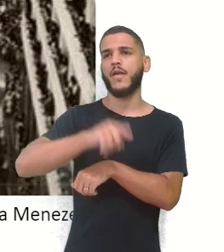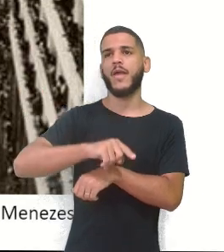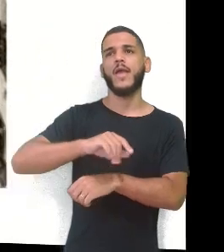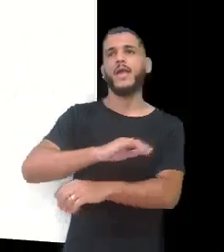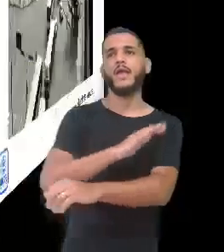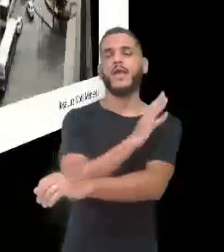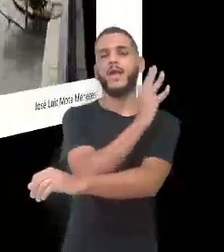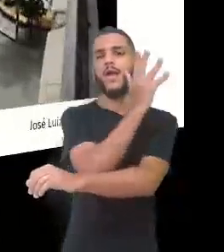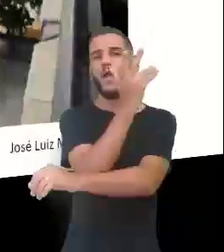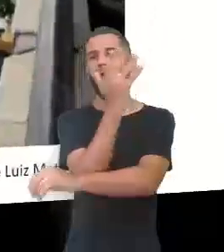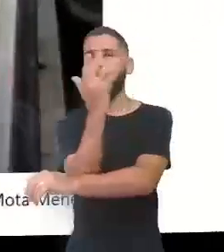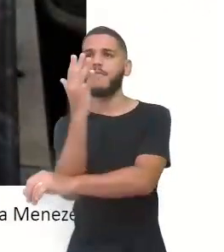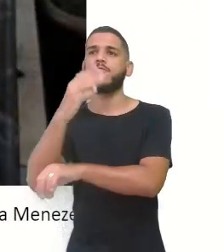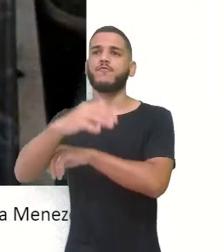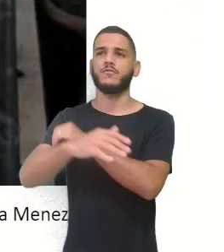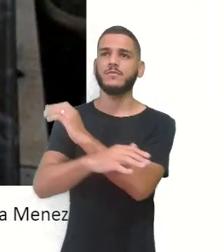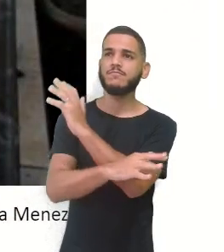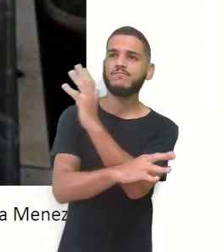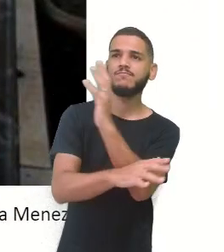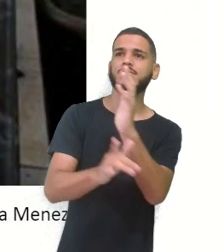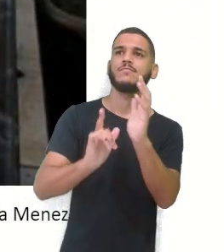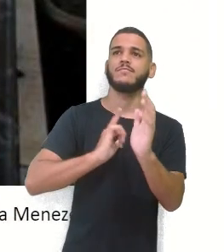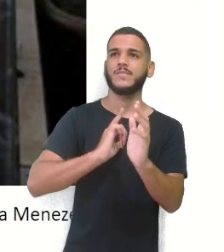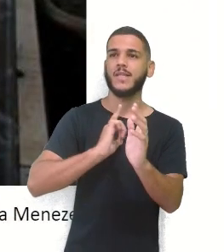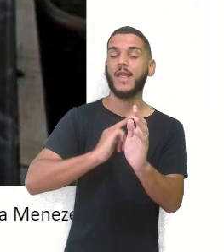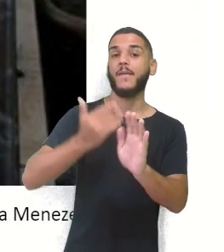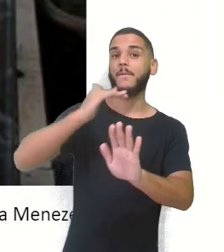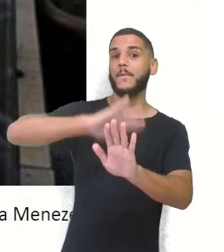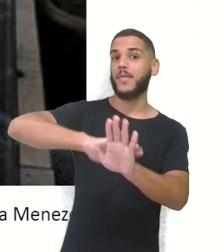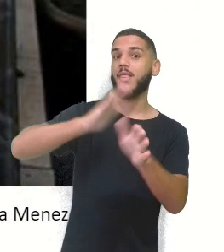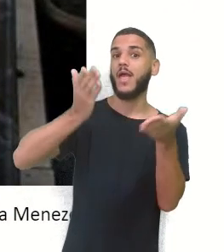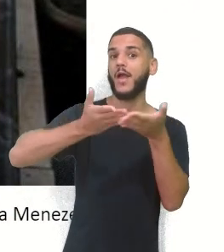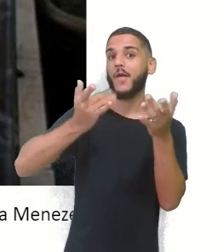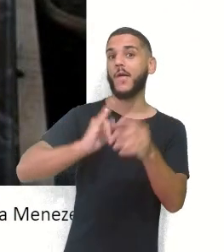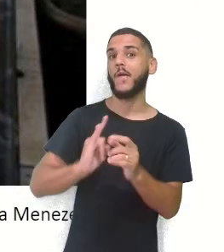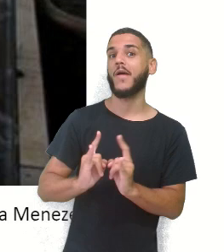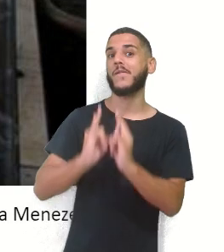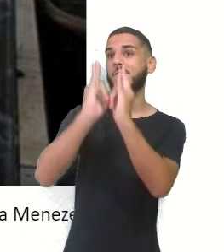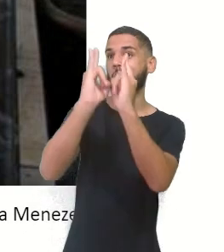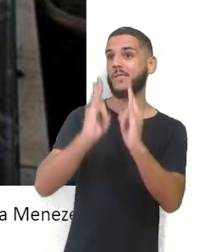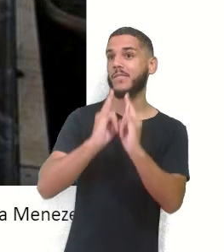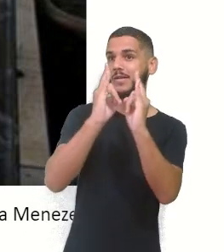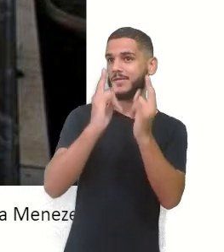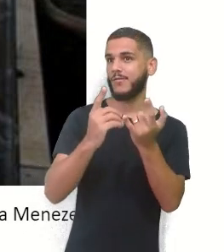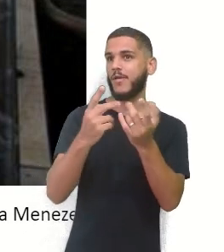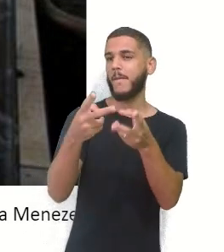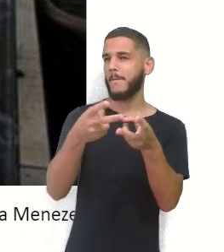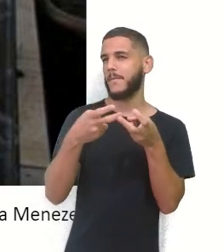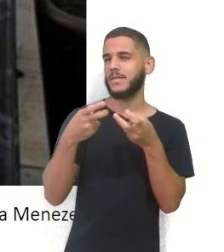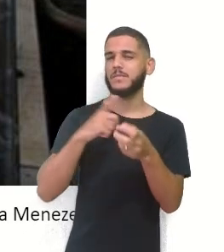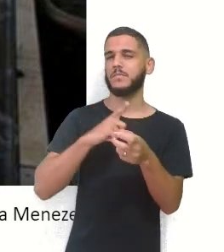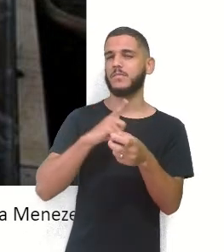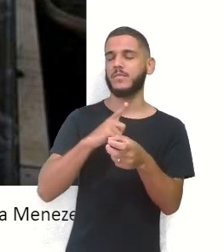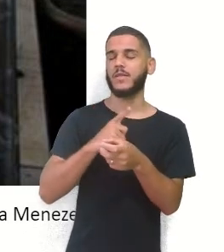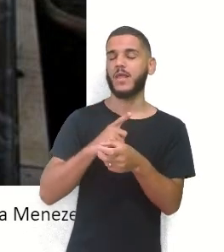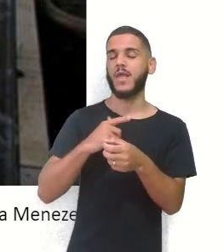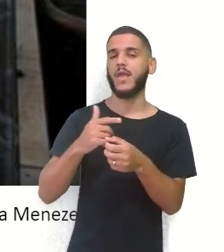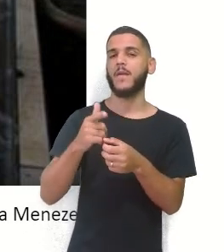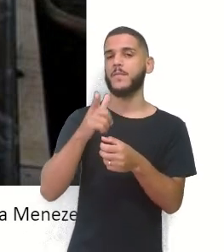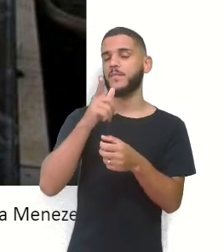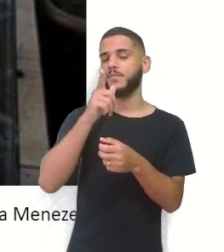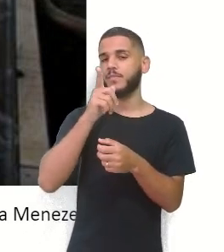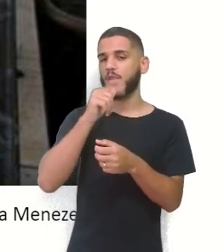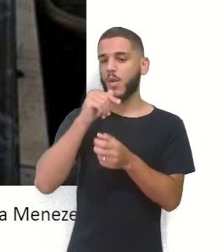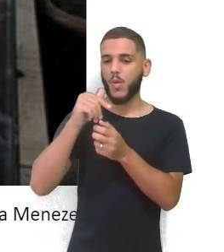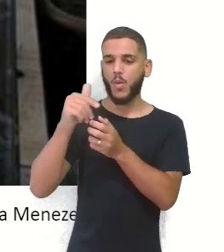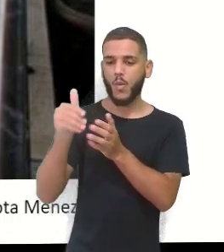arborizada, lá perto do prédio. Volta Deixa eu lá. ver. Olha. Assim. Contornando o rio. Tá vendo que tem um monte de arvorezinha